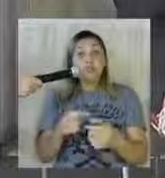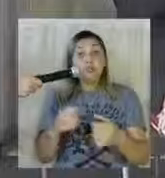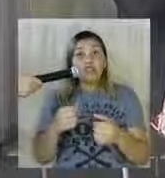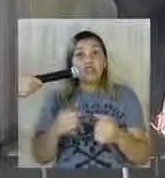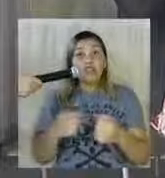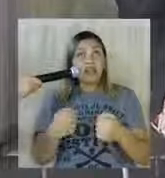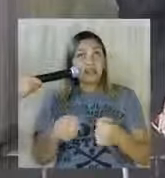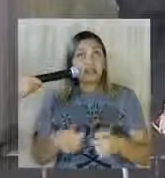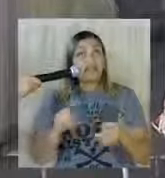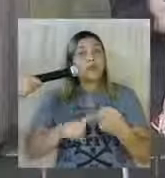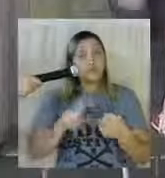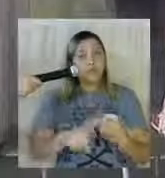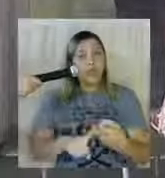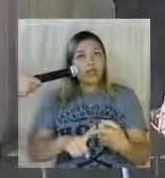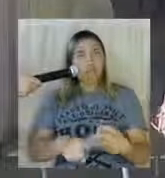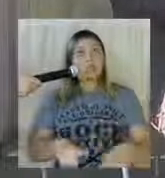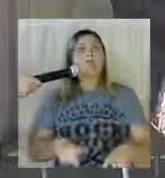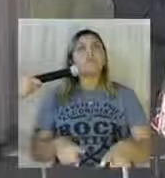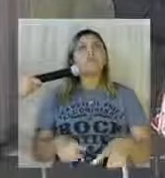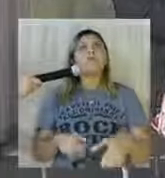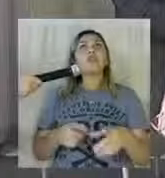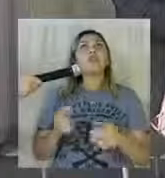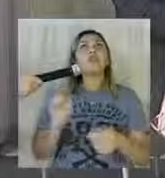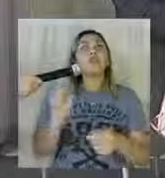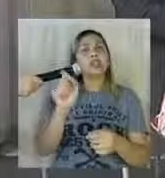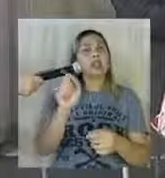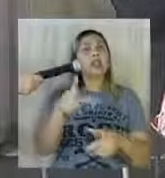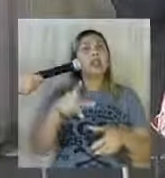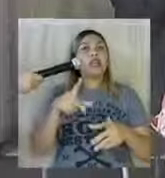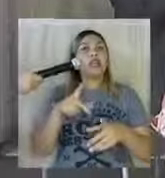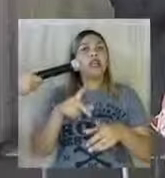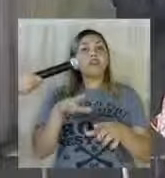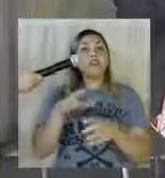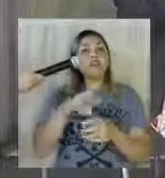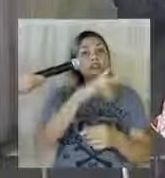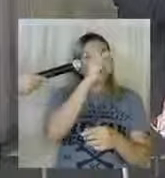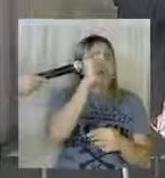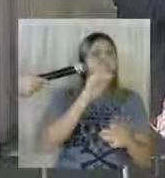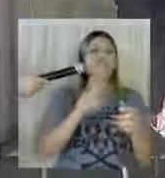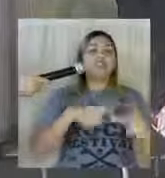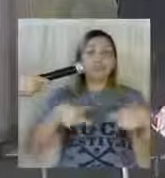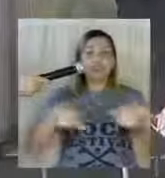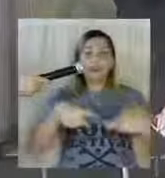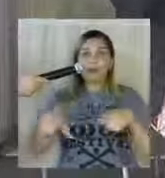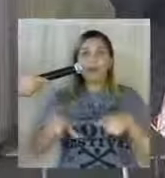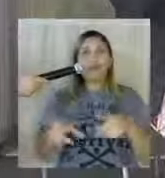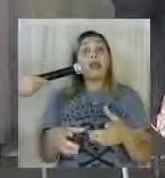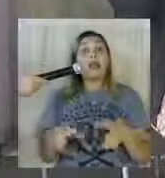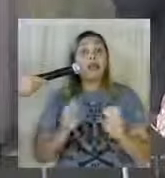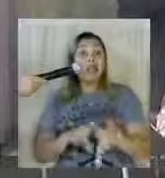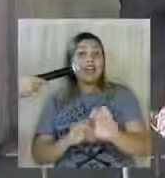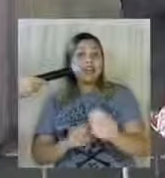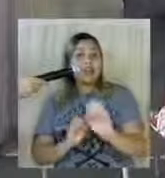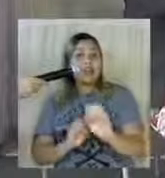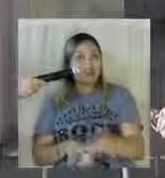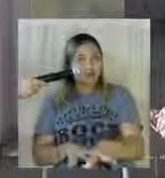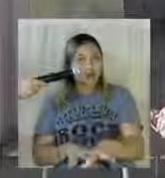faz necessário também que as pessoas que trabalham